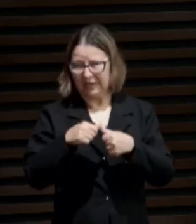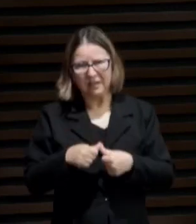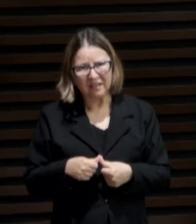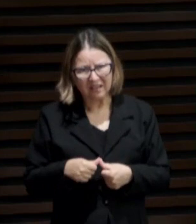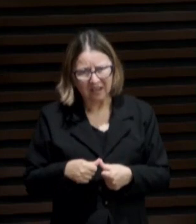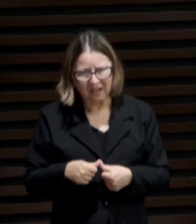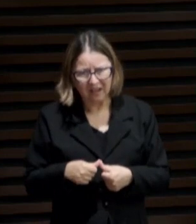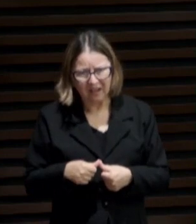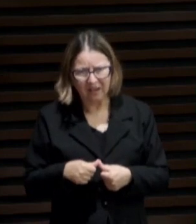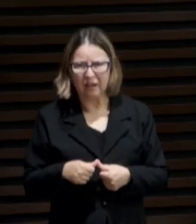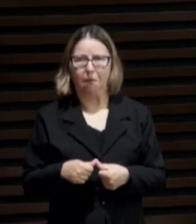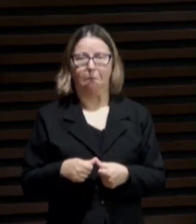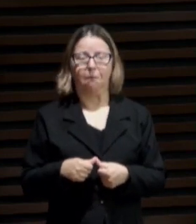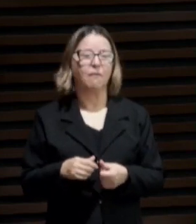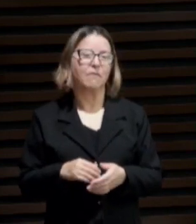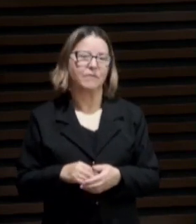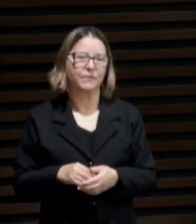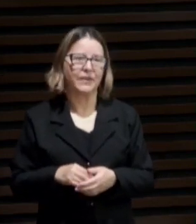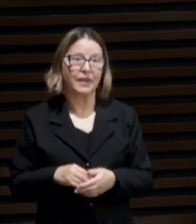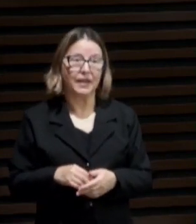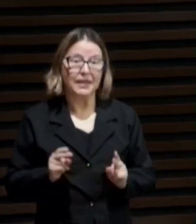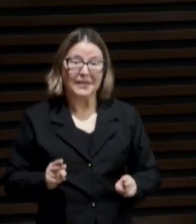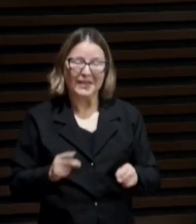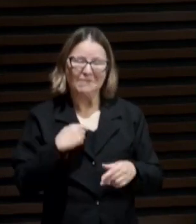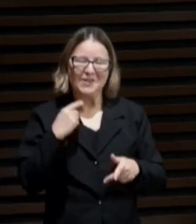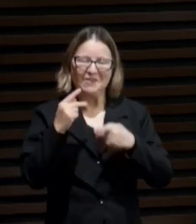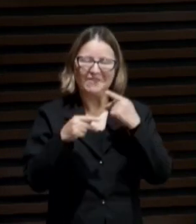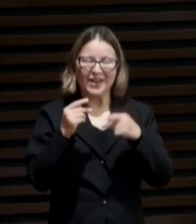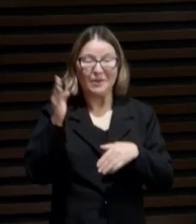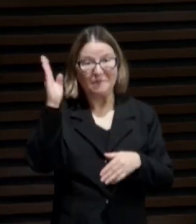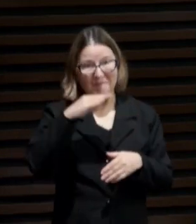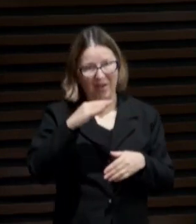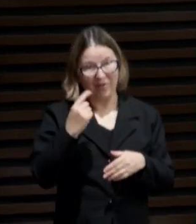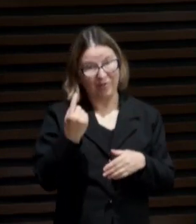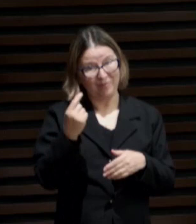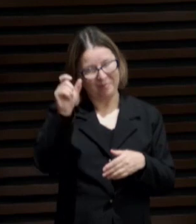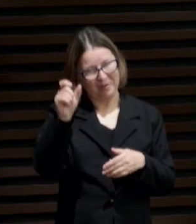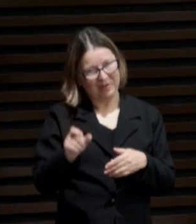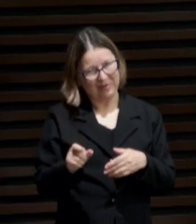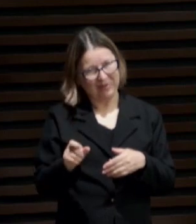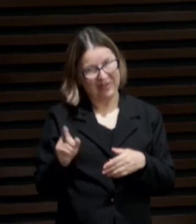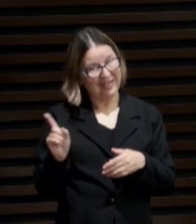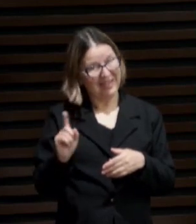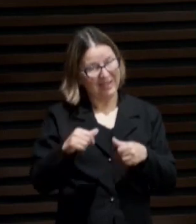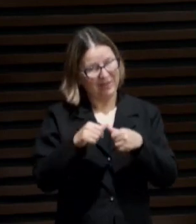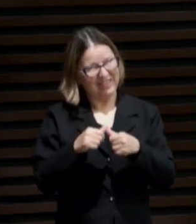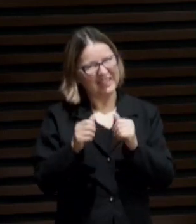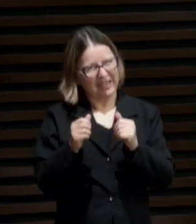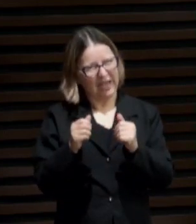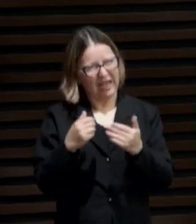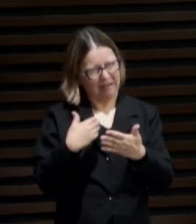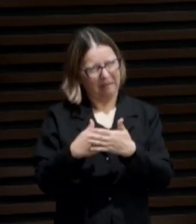essa. Todas as vezes que eu estou falando mal de uma pessoa, que ela não está presente, você repara